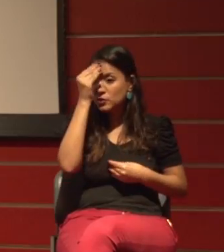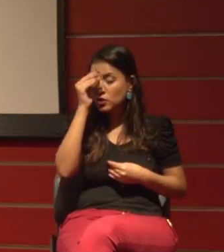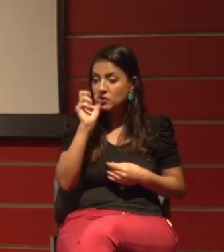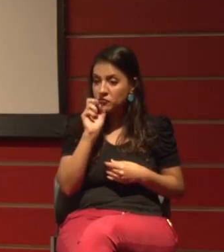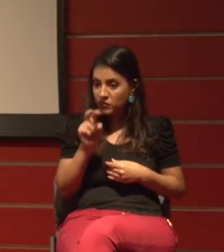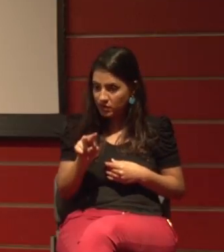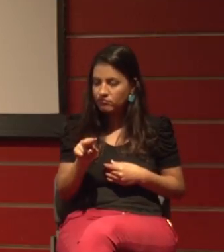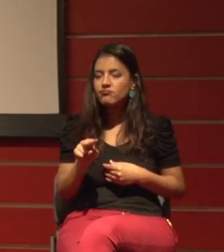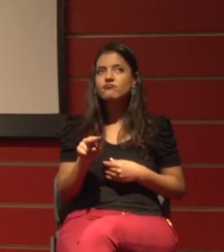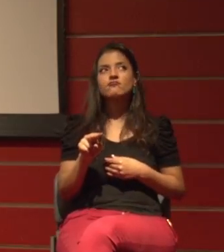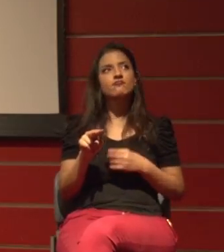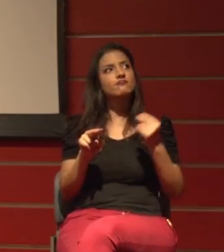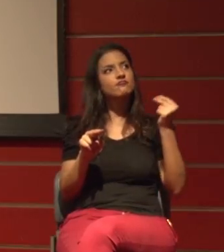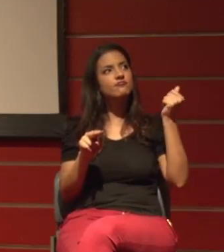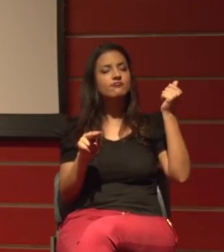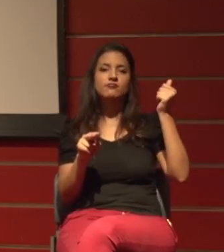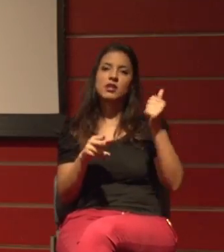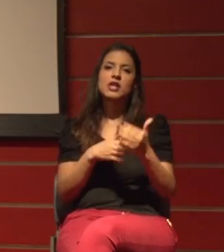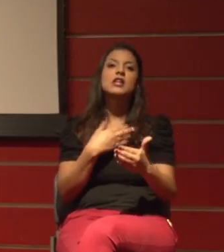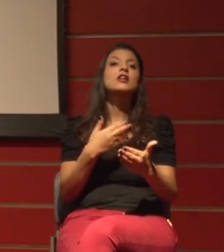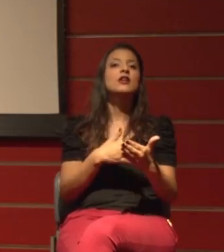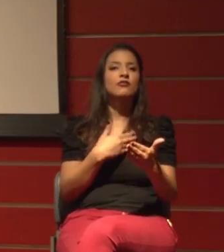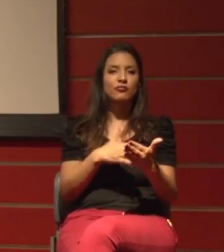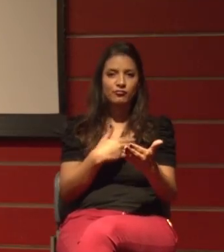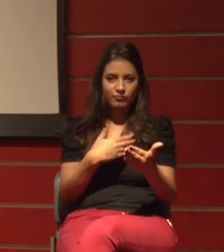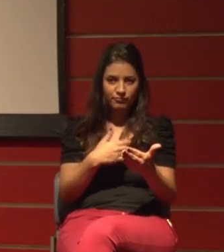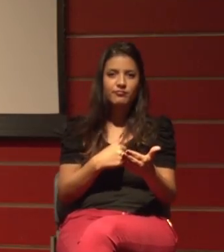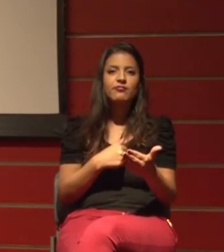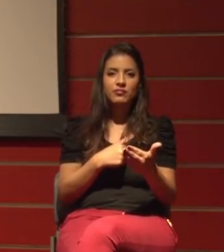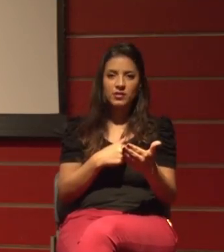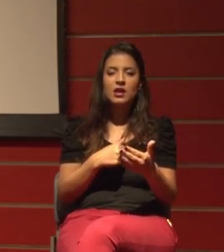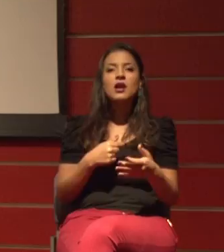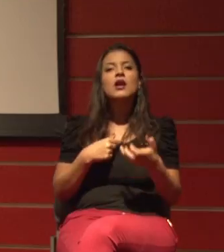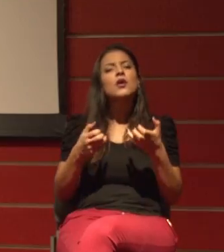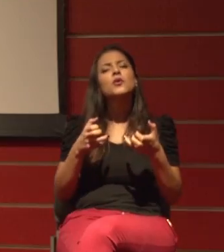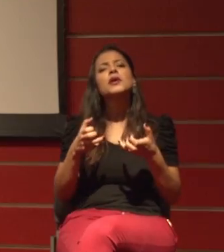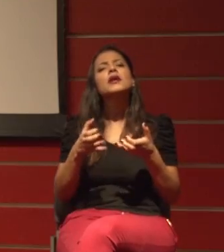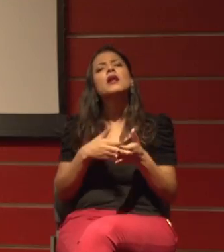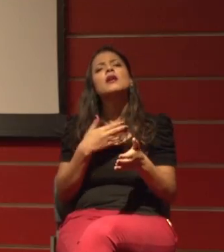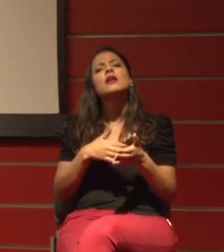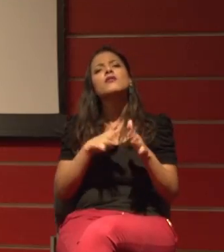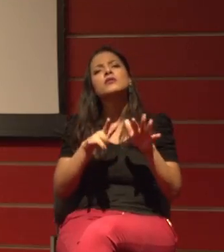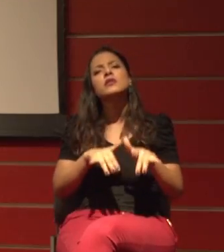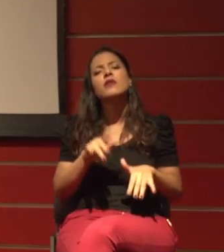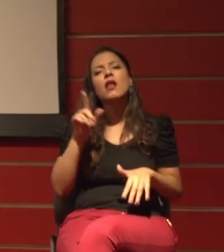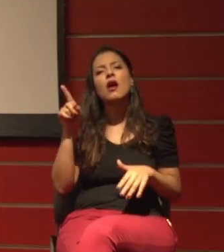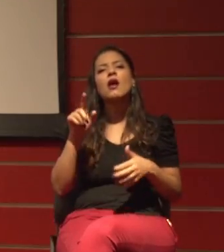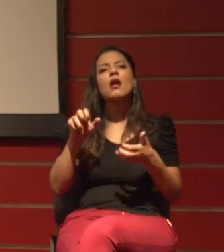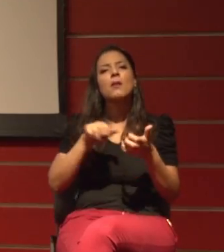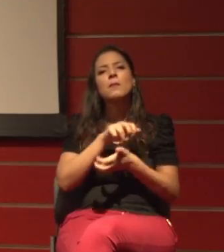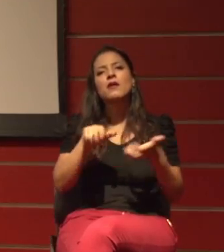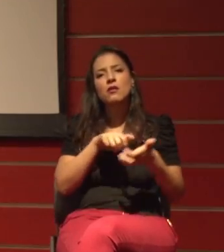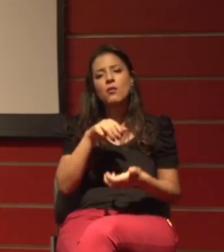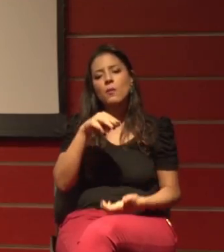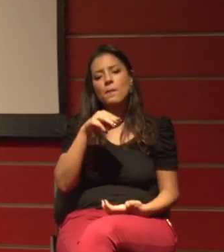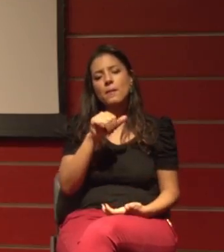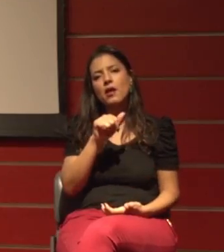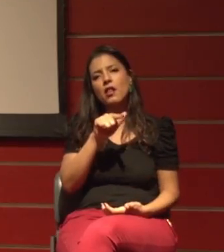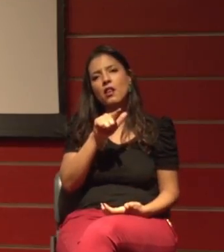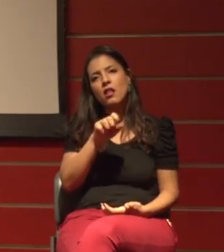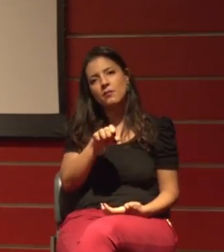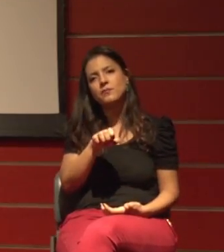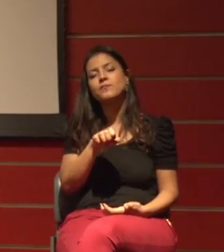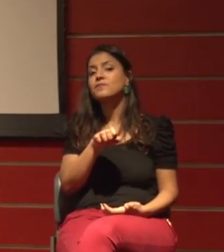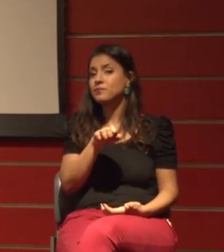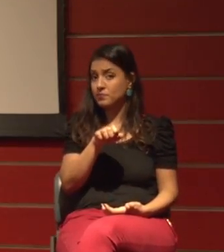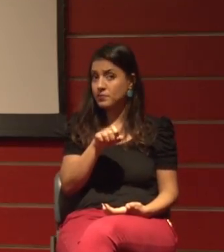né a a ideia que eu queria era escrever um uma um livro sobre a rebelião malê que aconteceu na Bahia em 1835 aquela